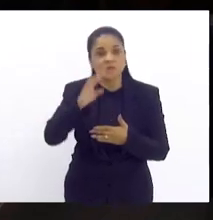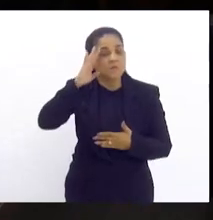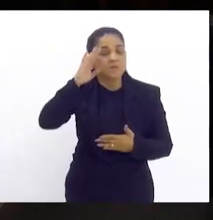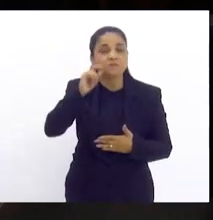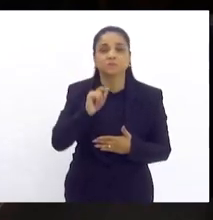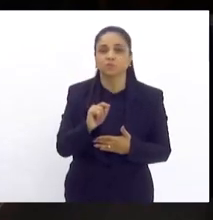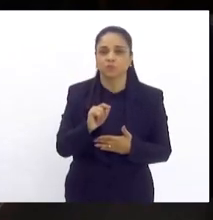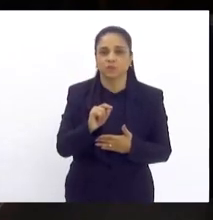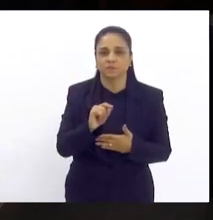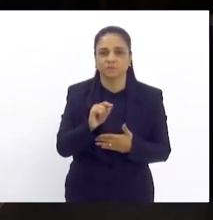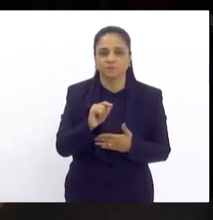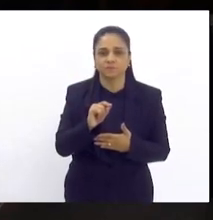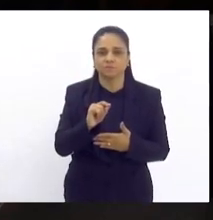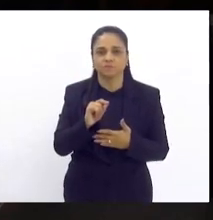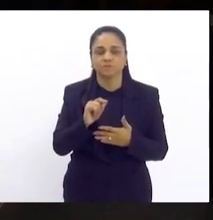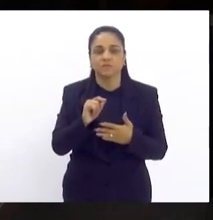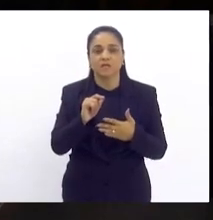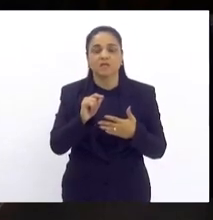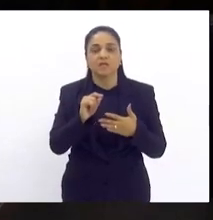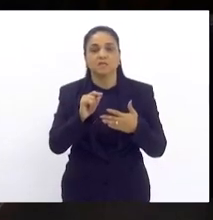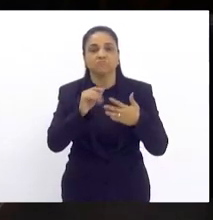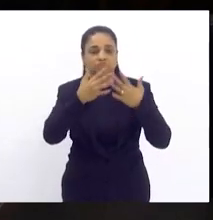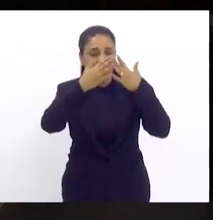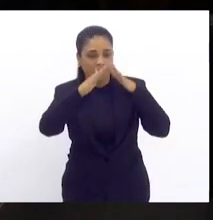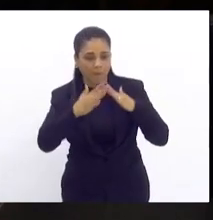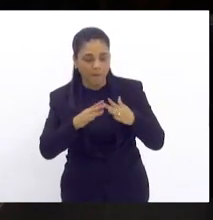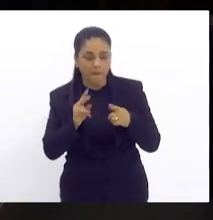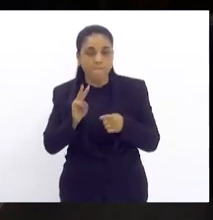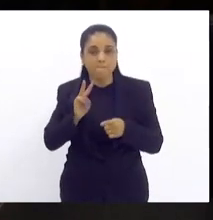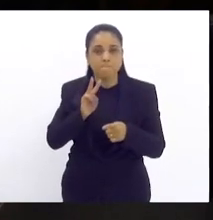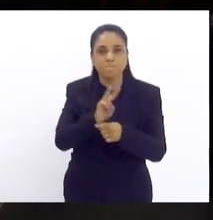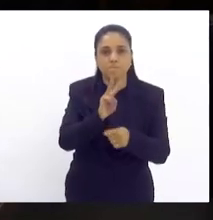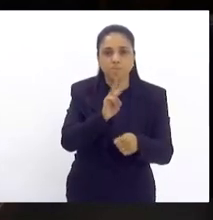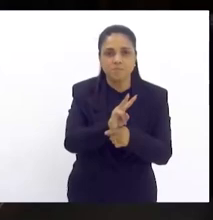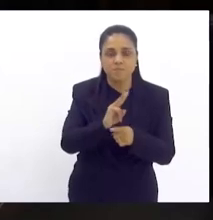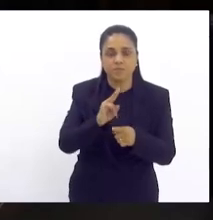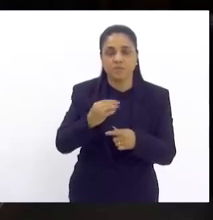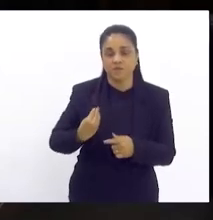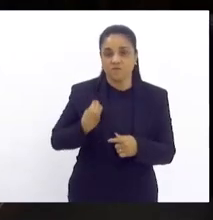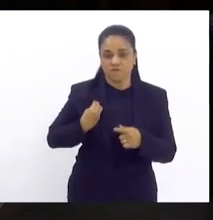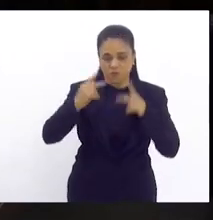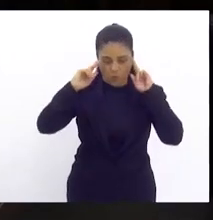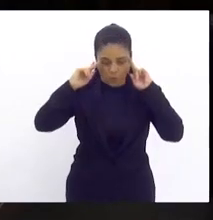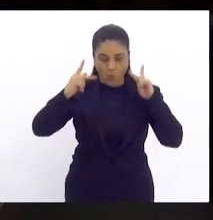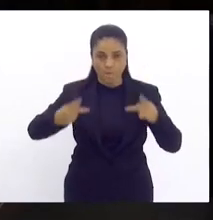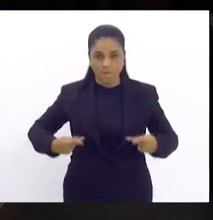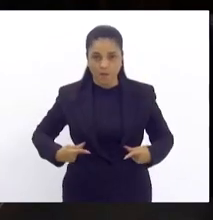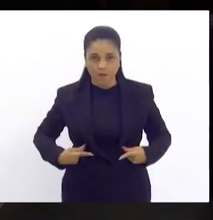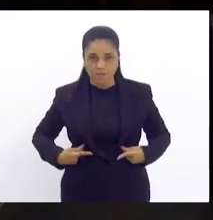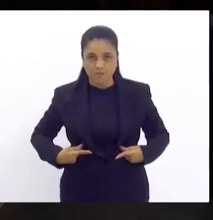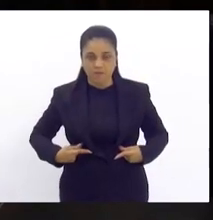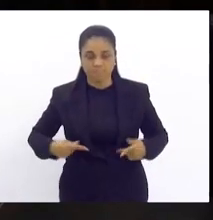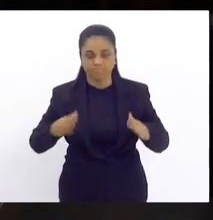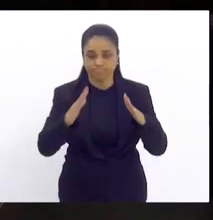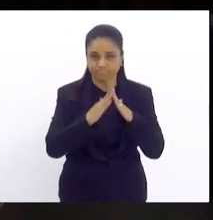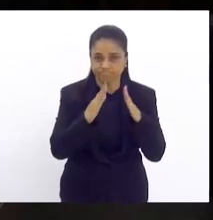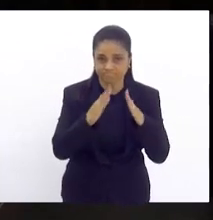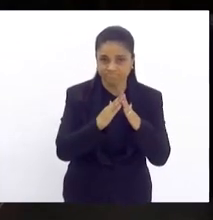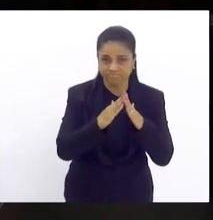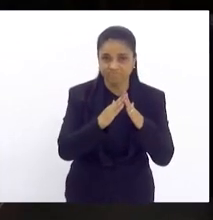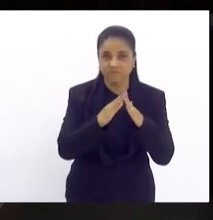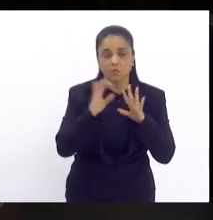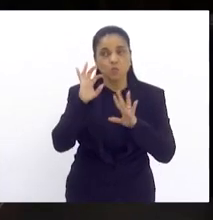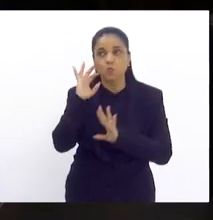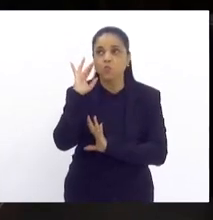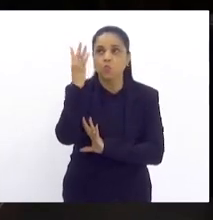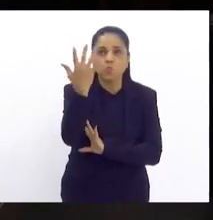principal em uma situação de desastre é proteger a vida humana, propriedade e o meio ambiente. E isso pode